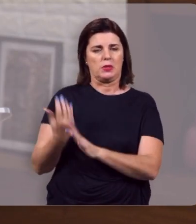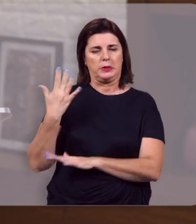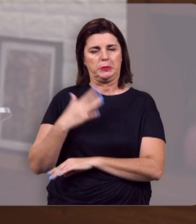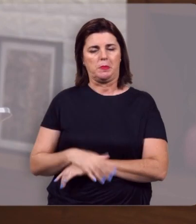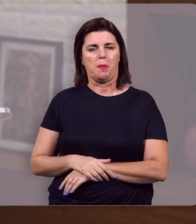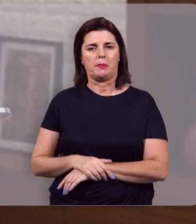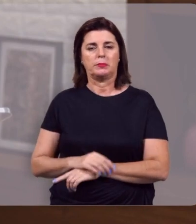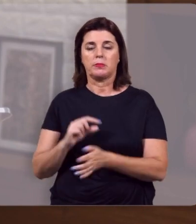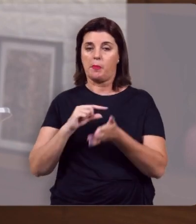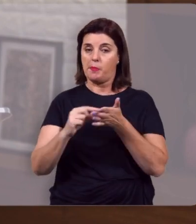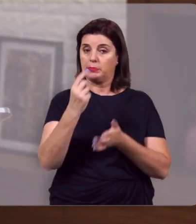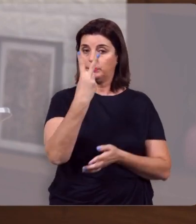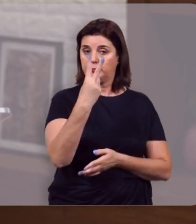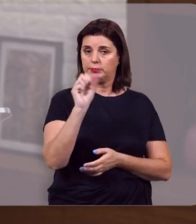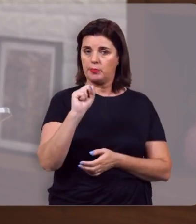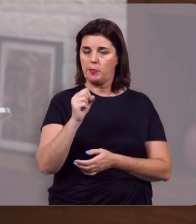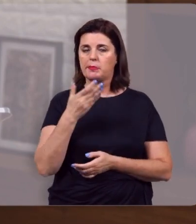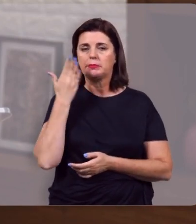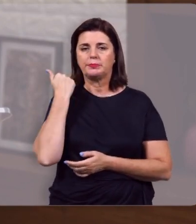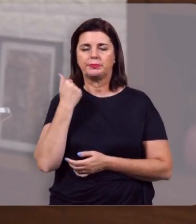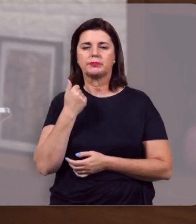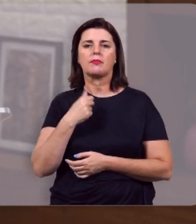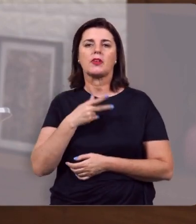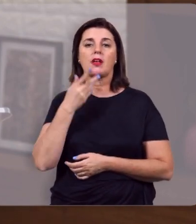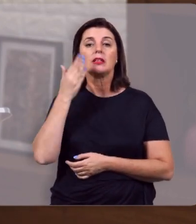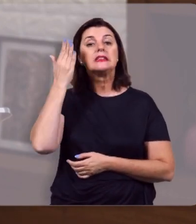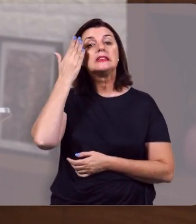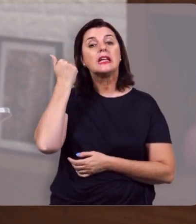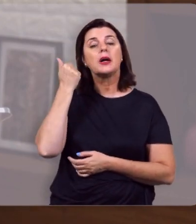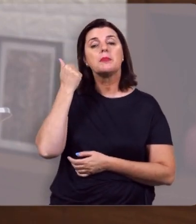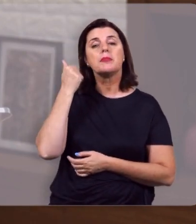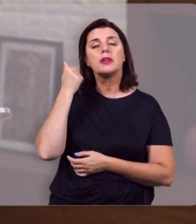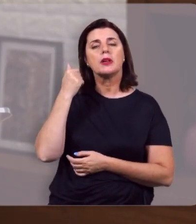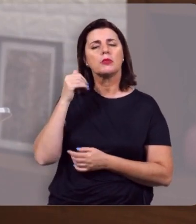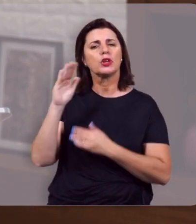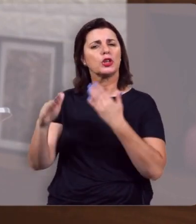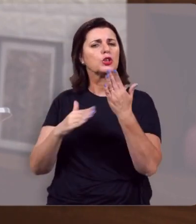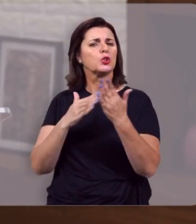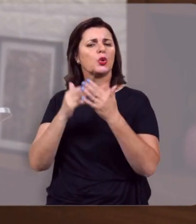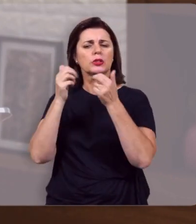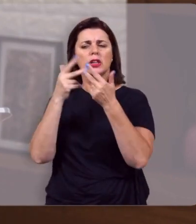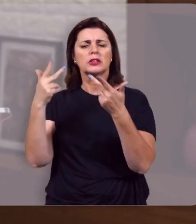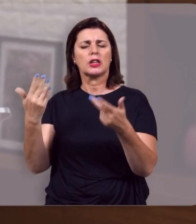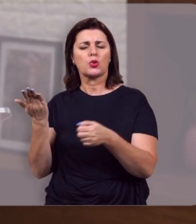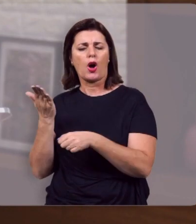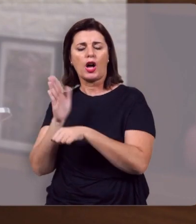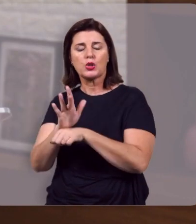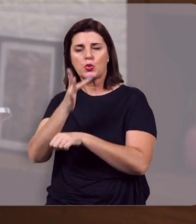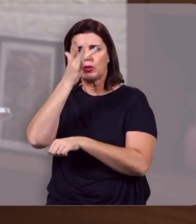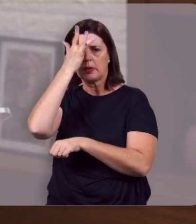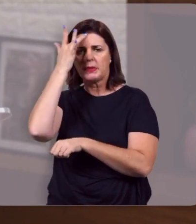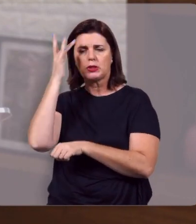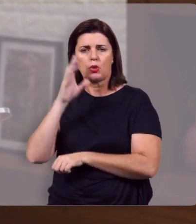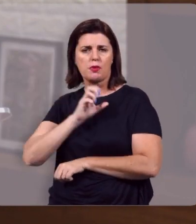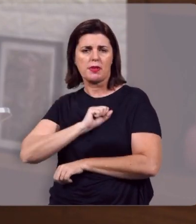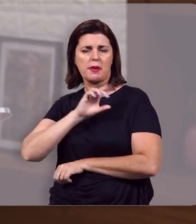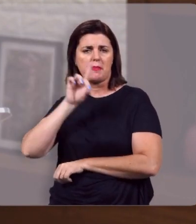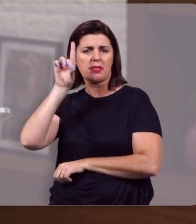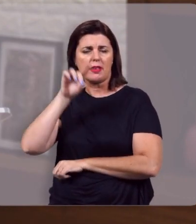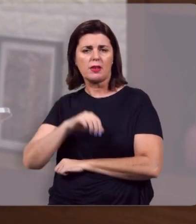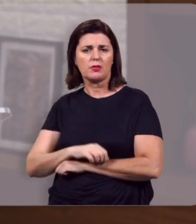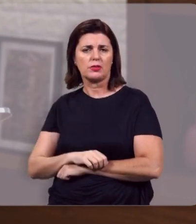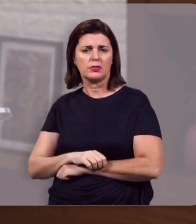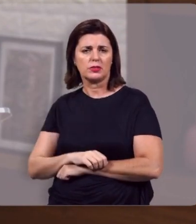adversidade. No verso 28 ele diz: sabemos que todas as coisas cooperam para o bem daqueles que